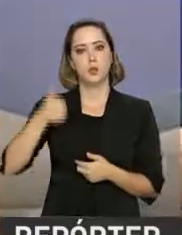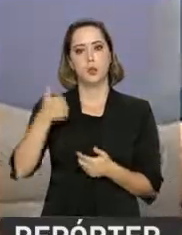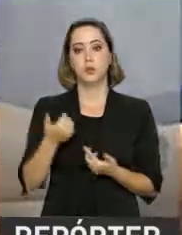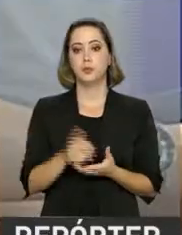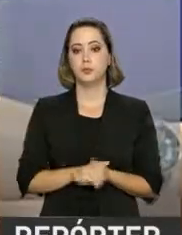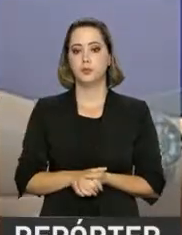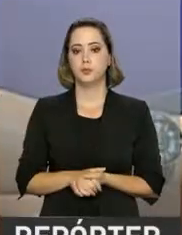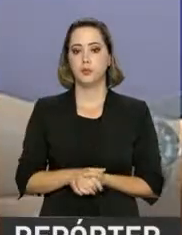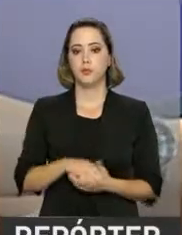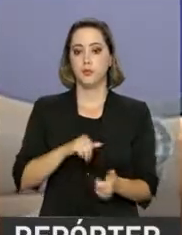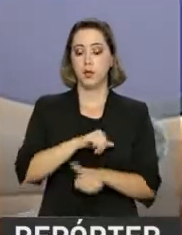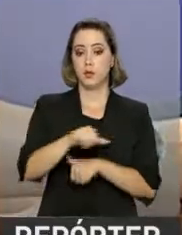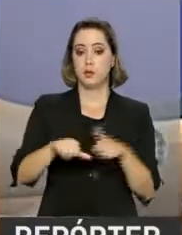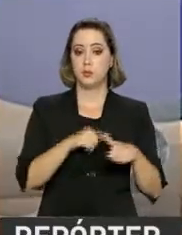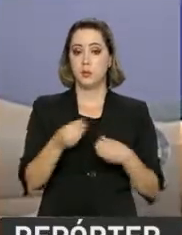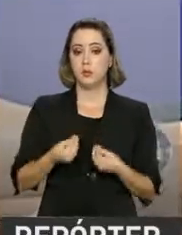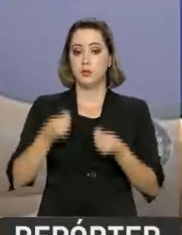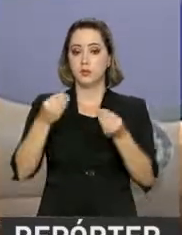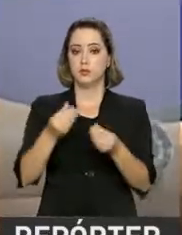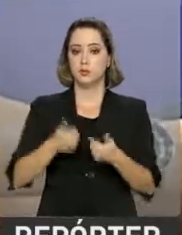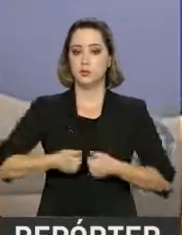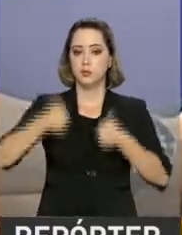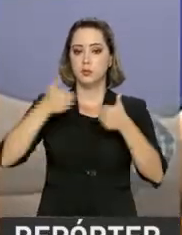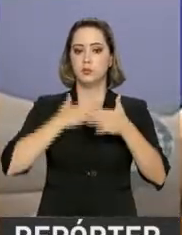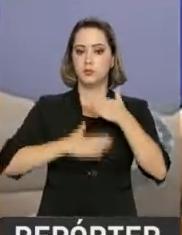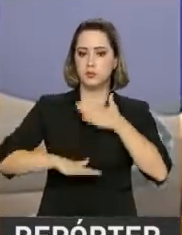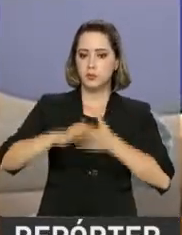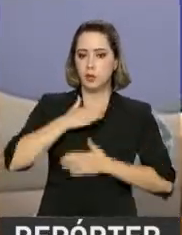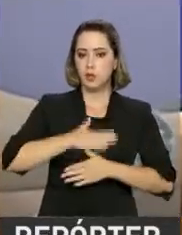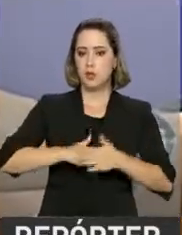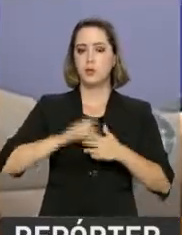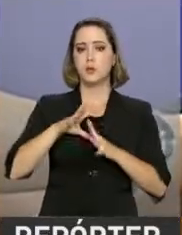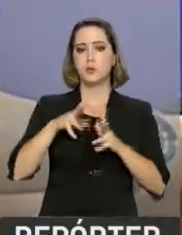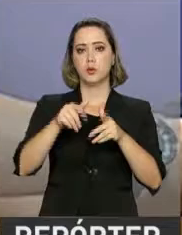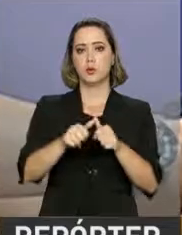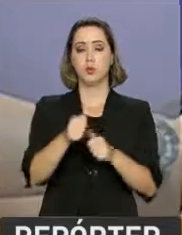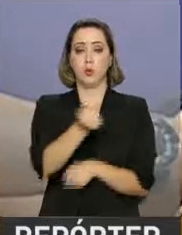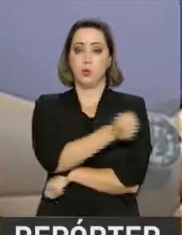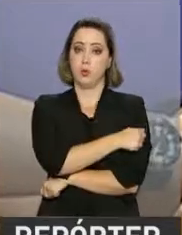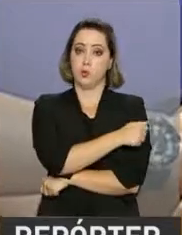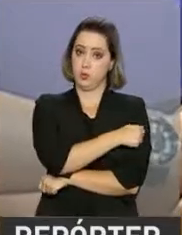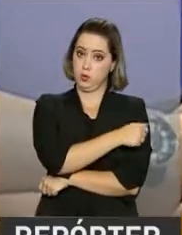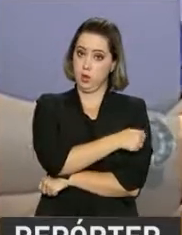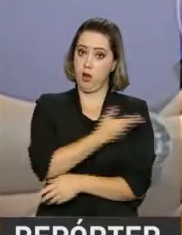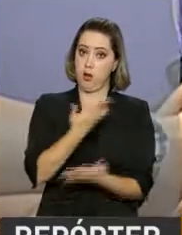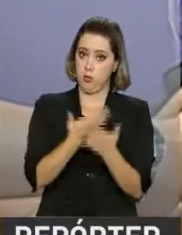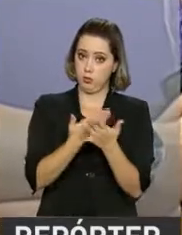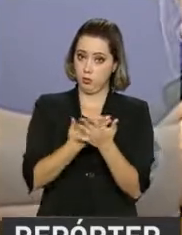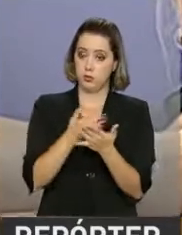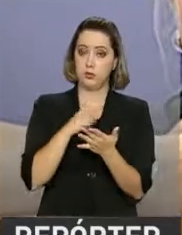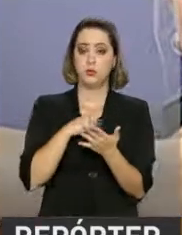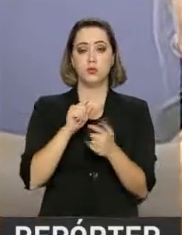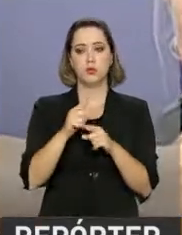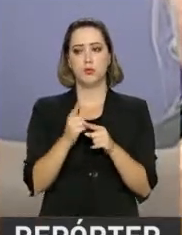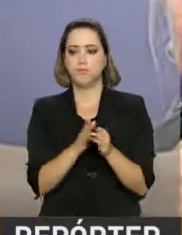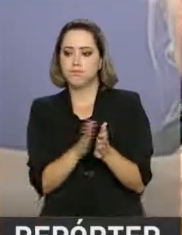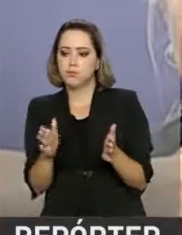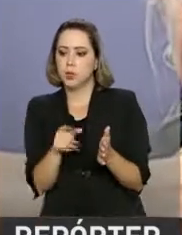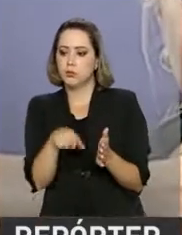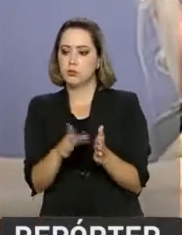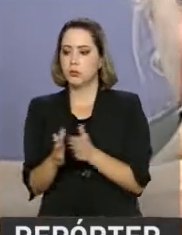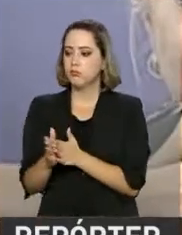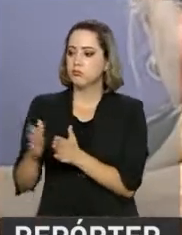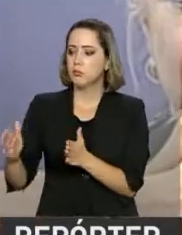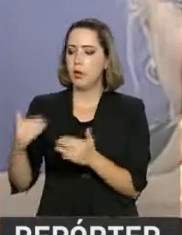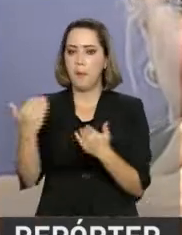mudanças garantem mais tranquilidade para os estudantes que terão mais espaço entre uma prova e outra e ao mesmo tempo resolve